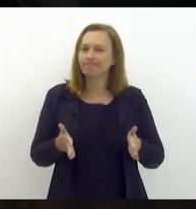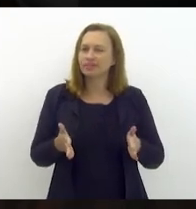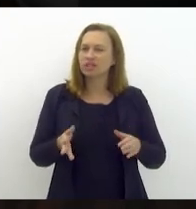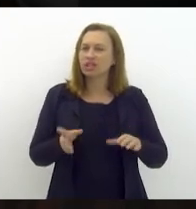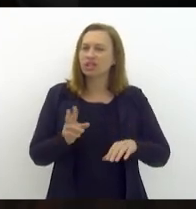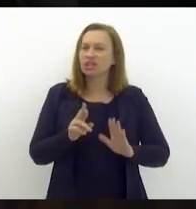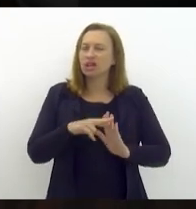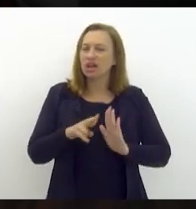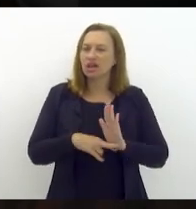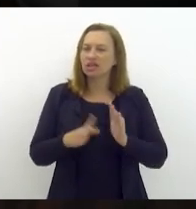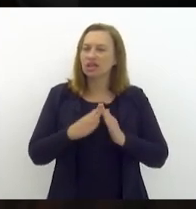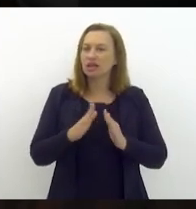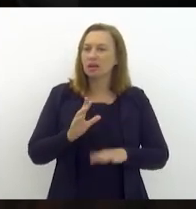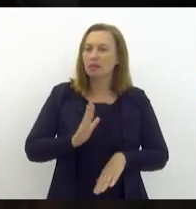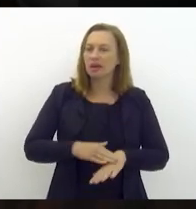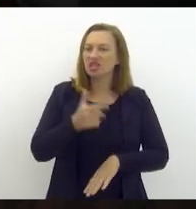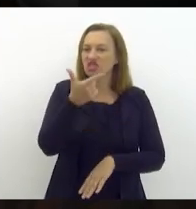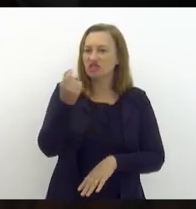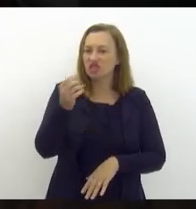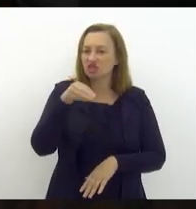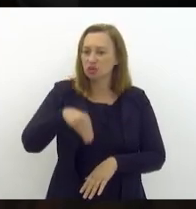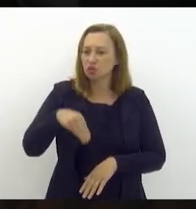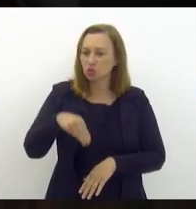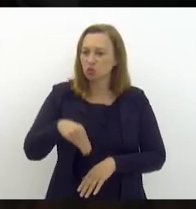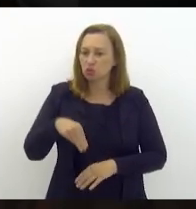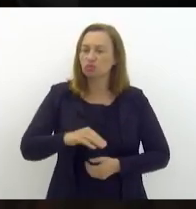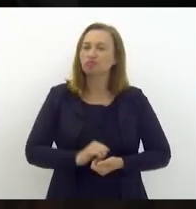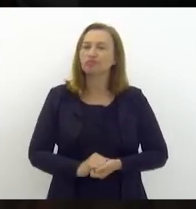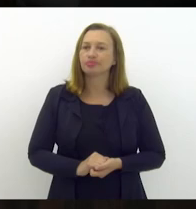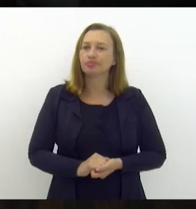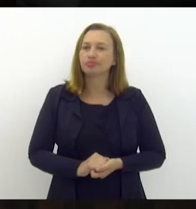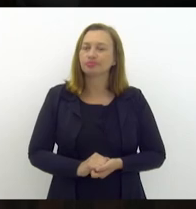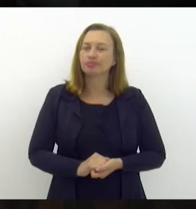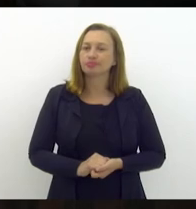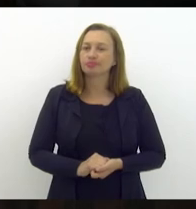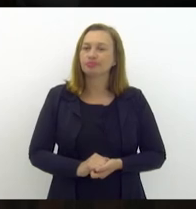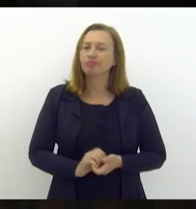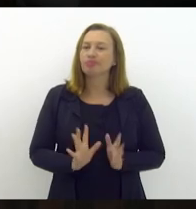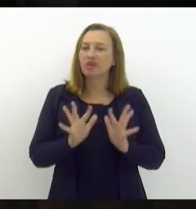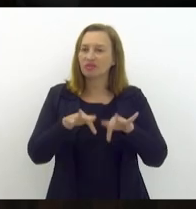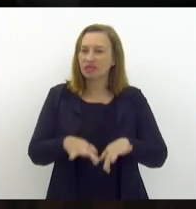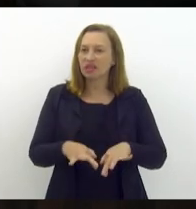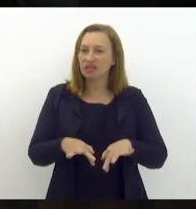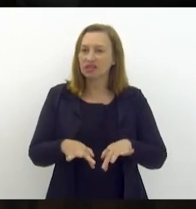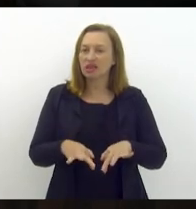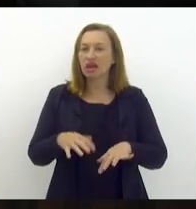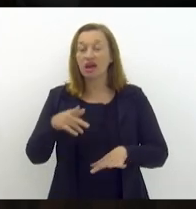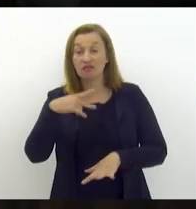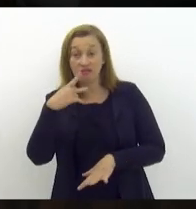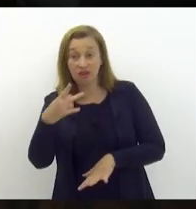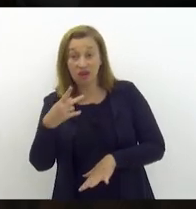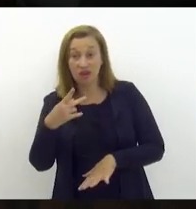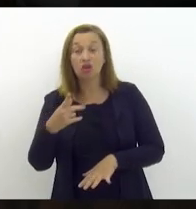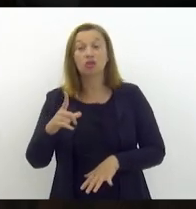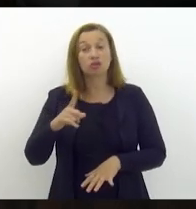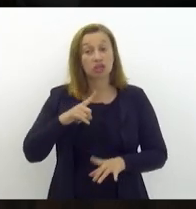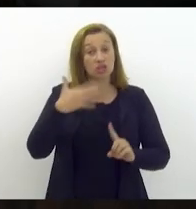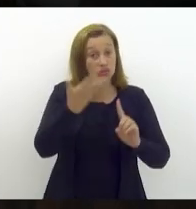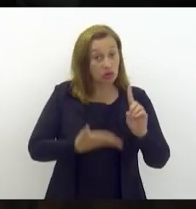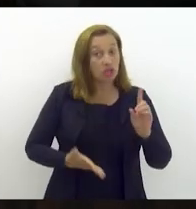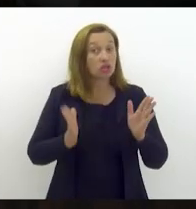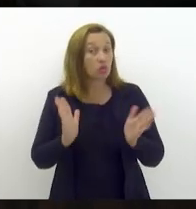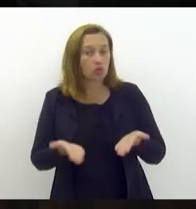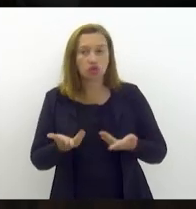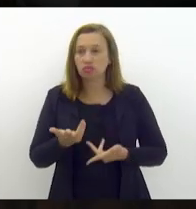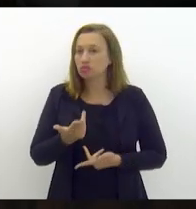regimental de prorrogação de mais 20 minutos da sessão para a conclusão das falas, porque hoje tem solene, não